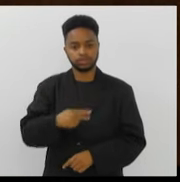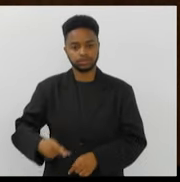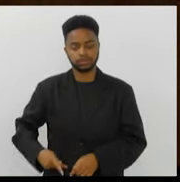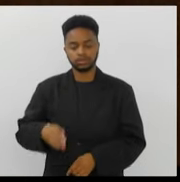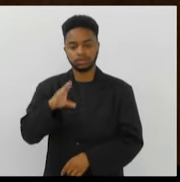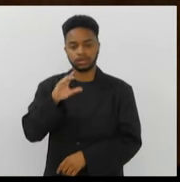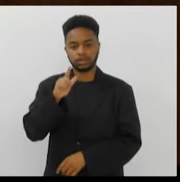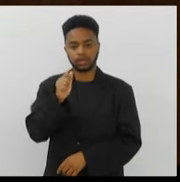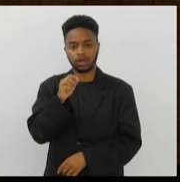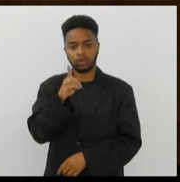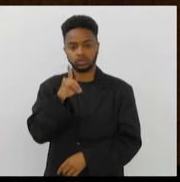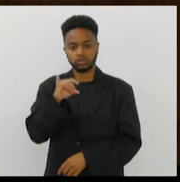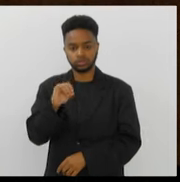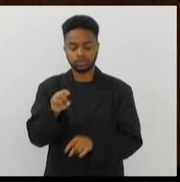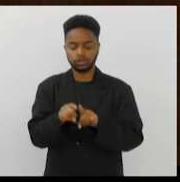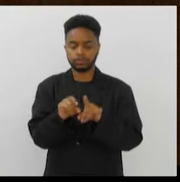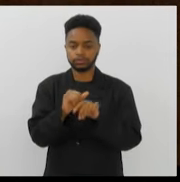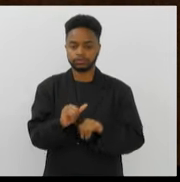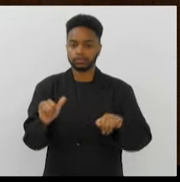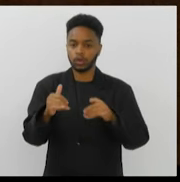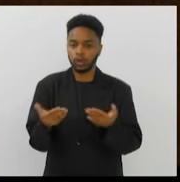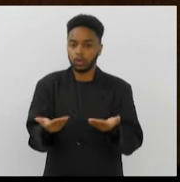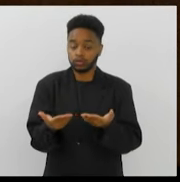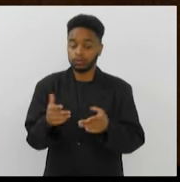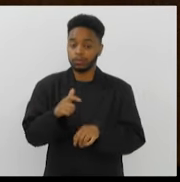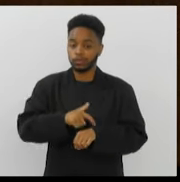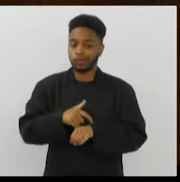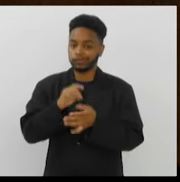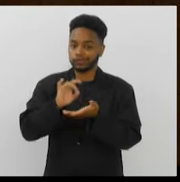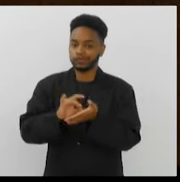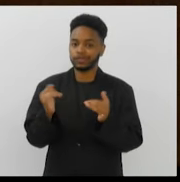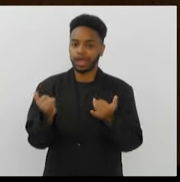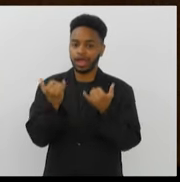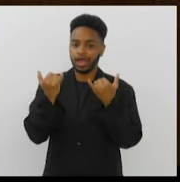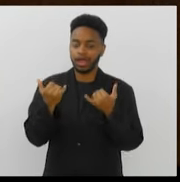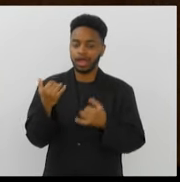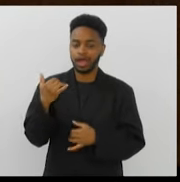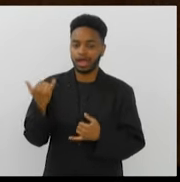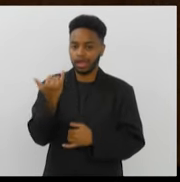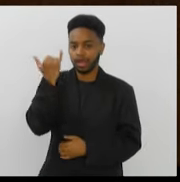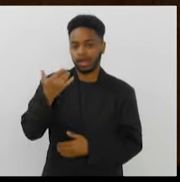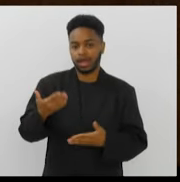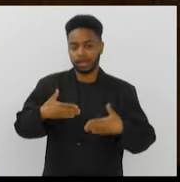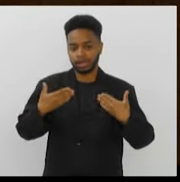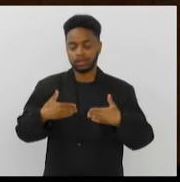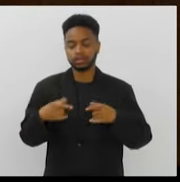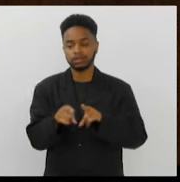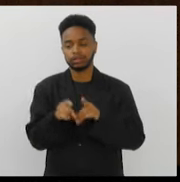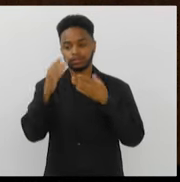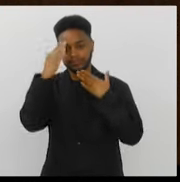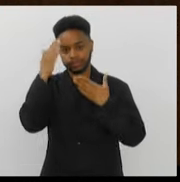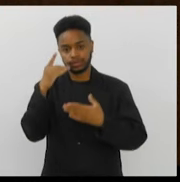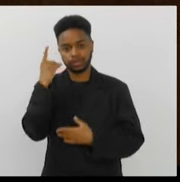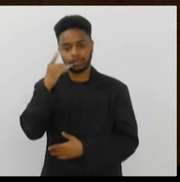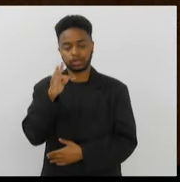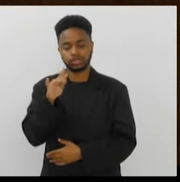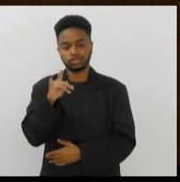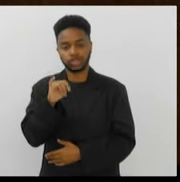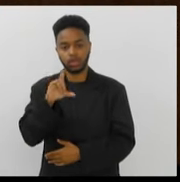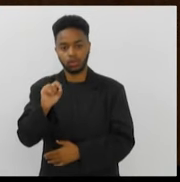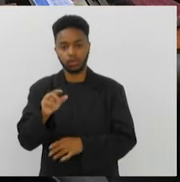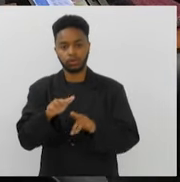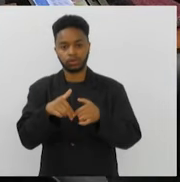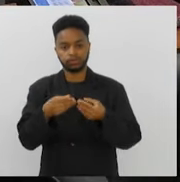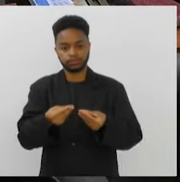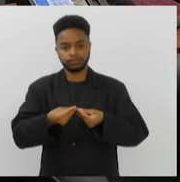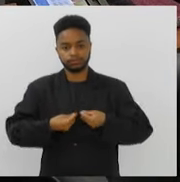dizer que hoje realmente é um momento assim, de muita alegria. Quero agradecer ao deputado Tiago Rangel por essa medalha. Muito